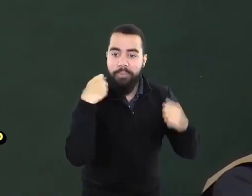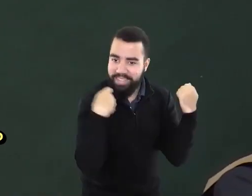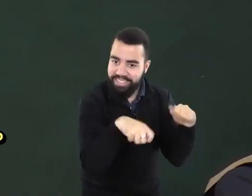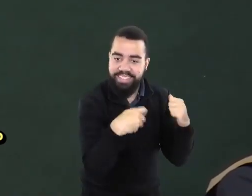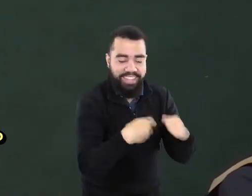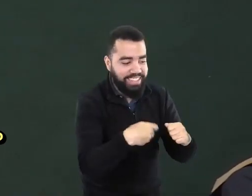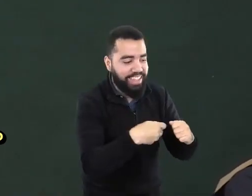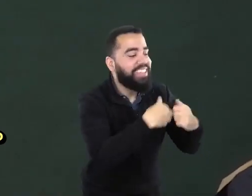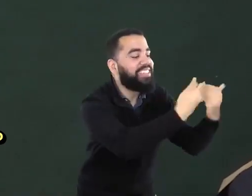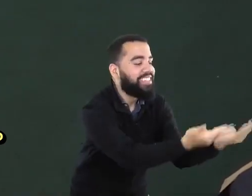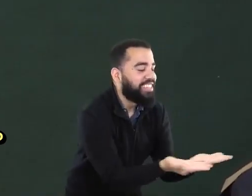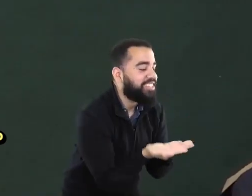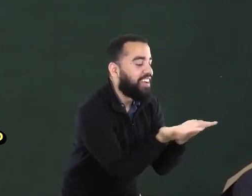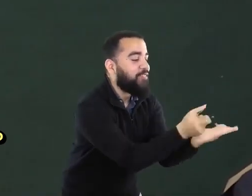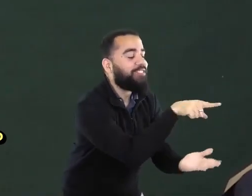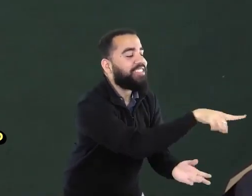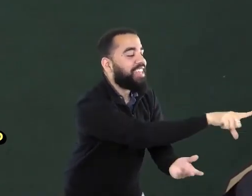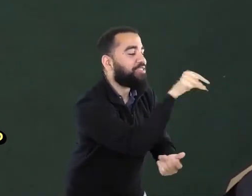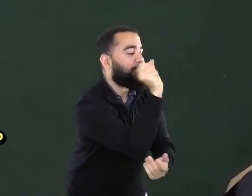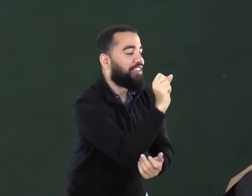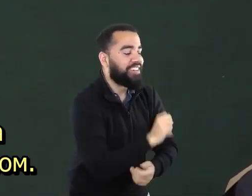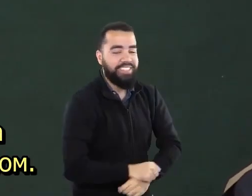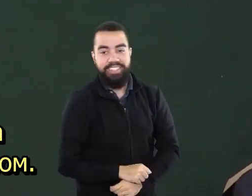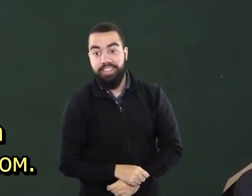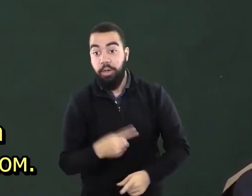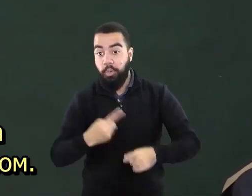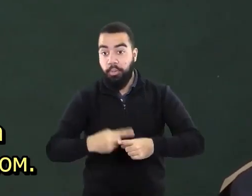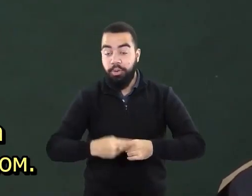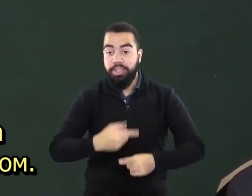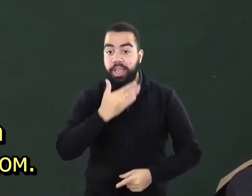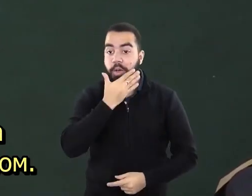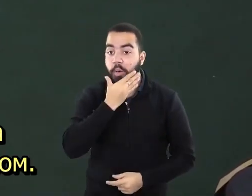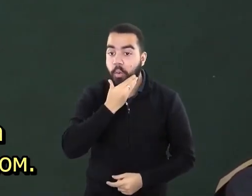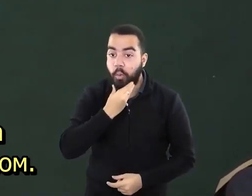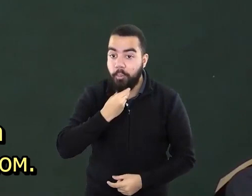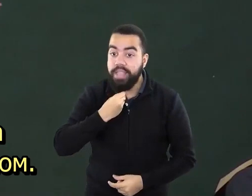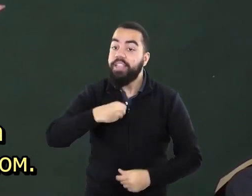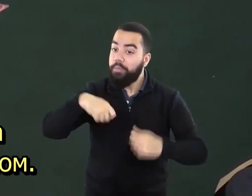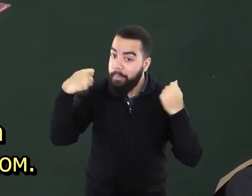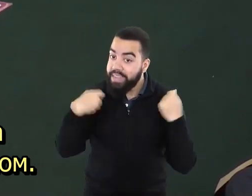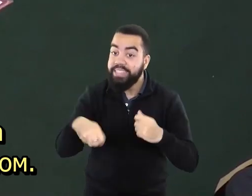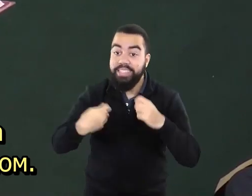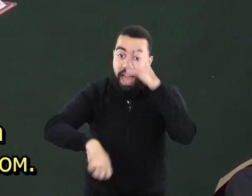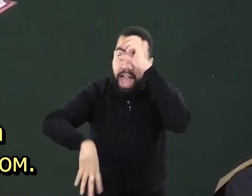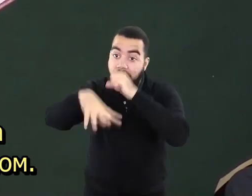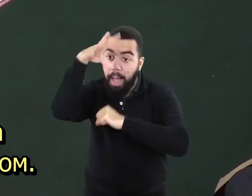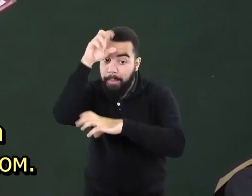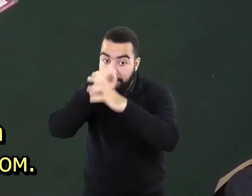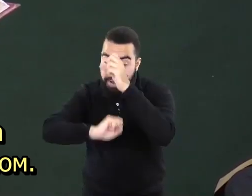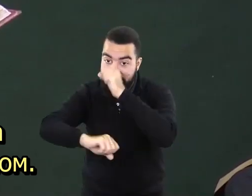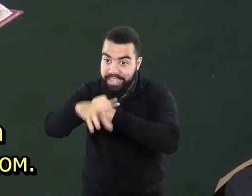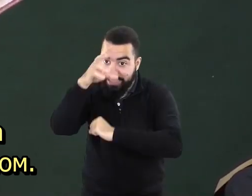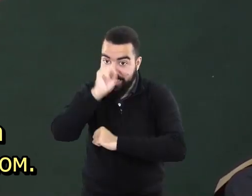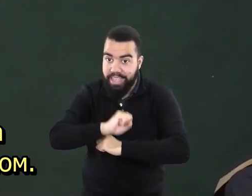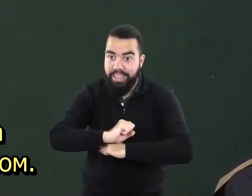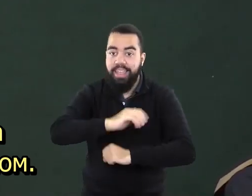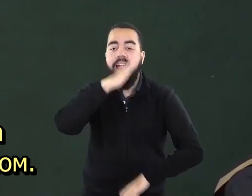atender ao desejo da menina e assistir o programa que ela quer, porque o menino tem que ser ensinado desde cedo a ser cavalheiro.